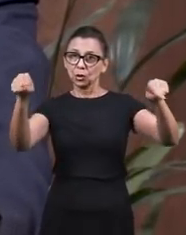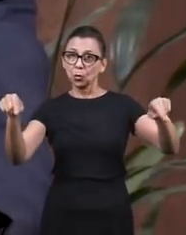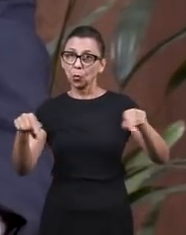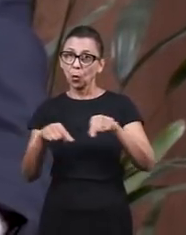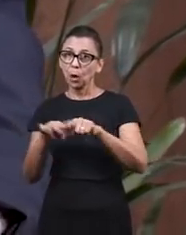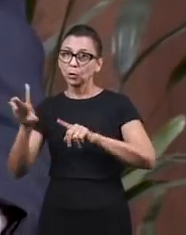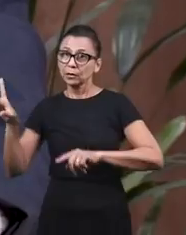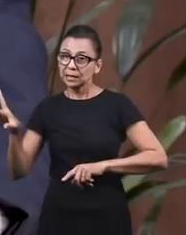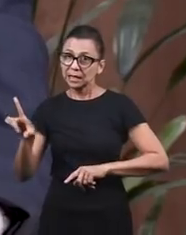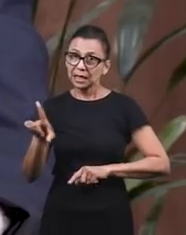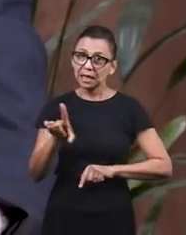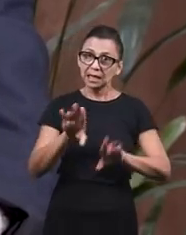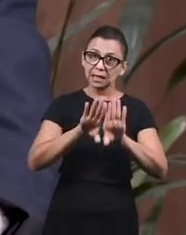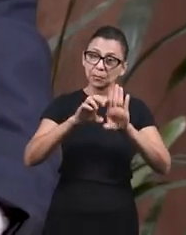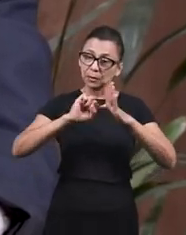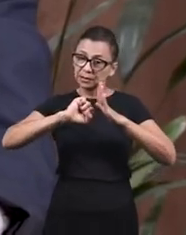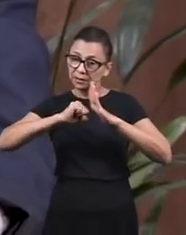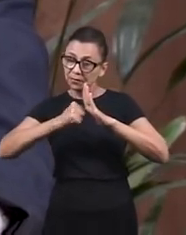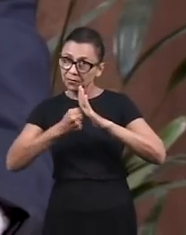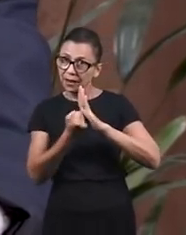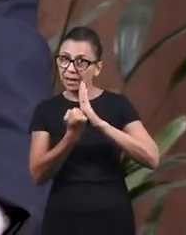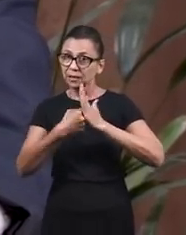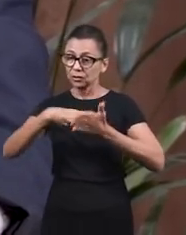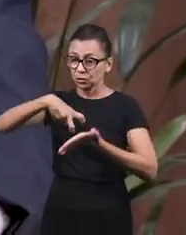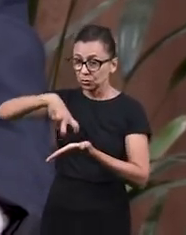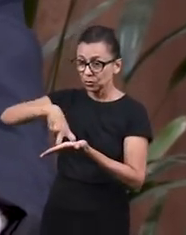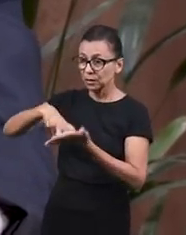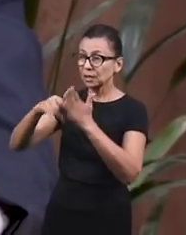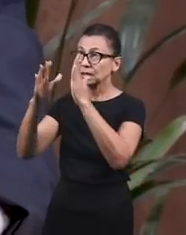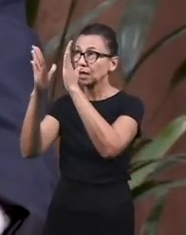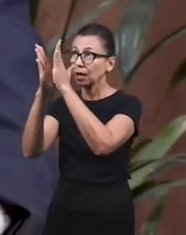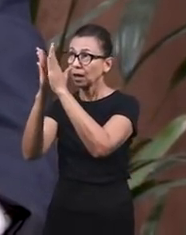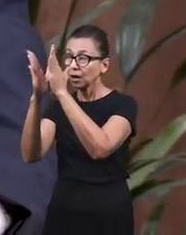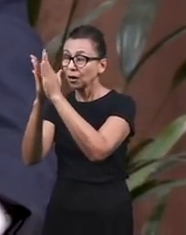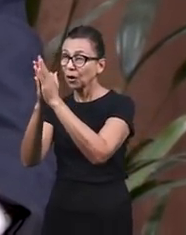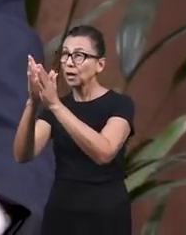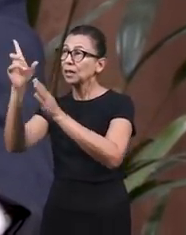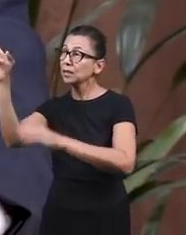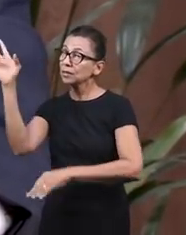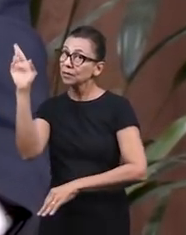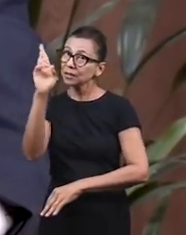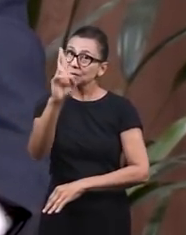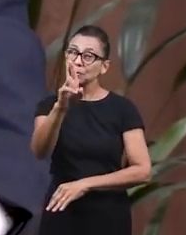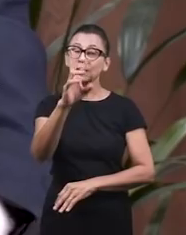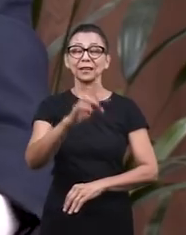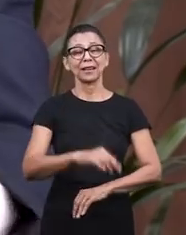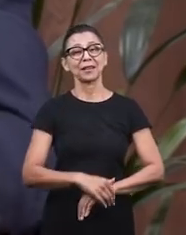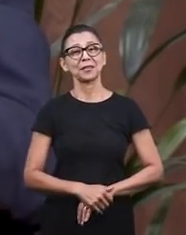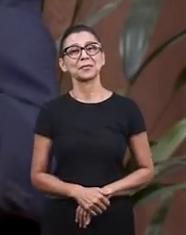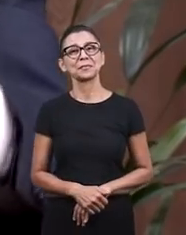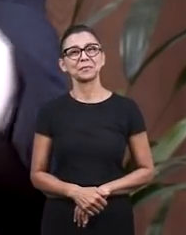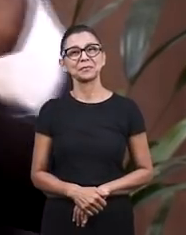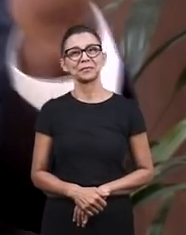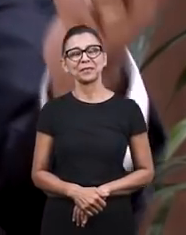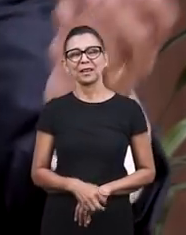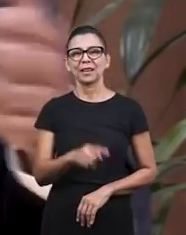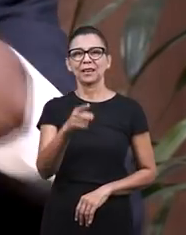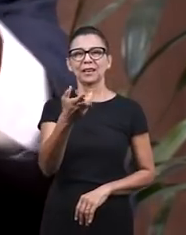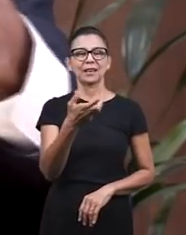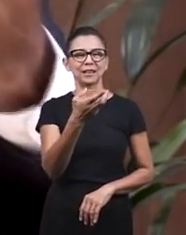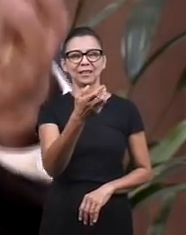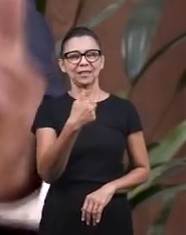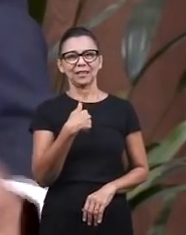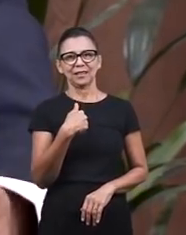te recompensará. E você quer ser usado por Deus, quem vai te recompensar é Ele, né? O homem. Você quer o quê? Muito obrigado, um